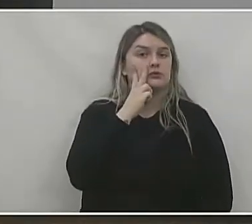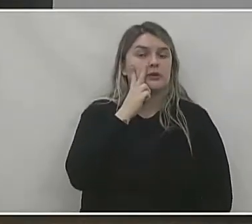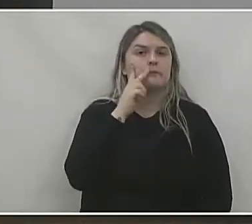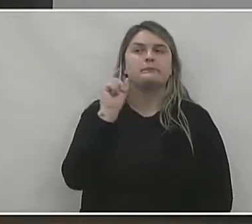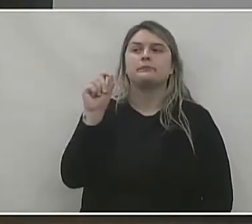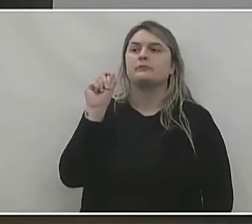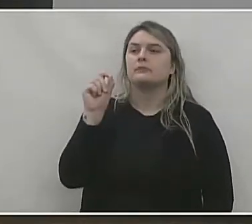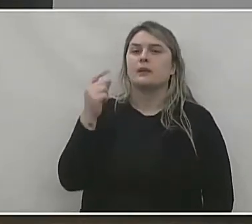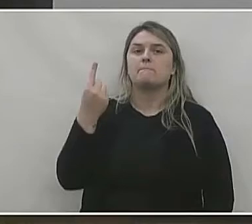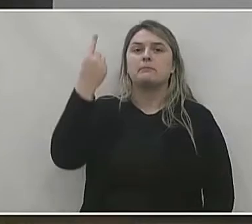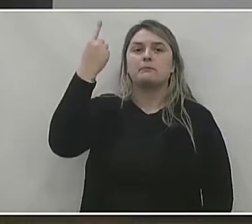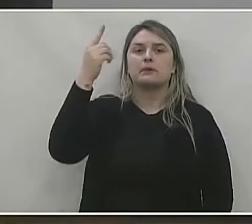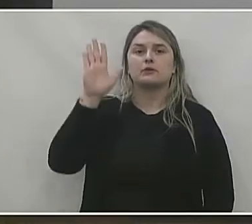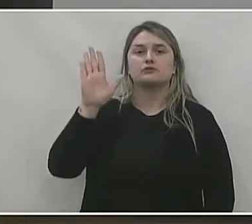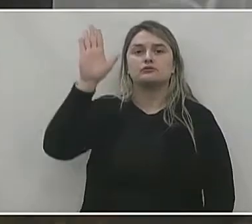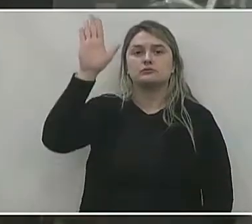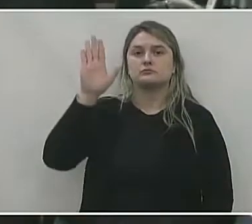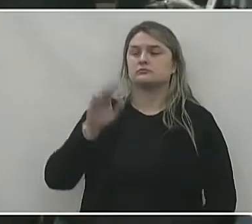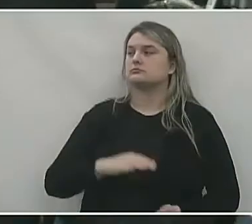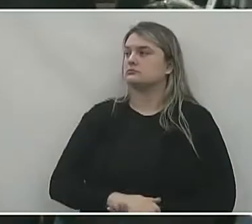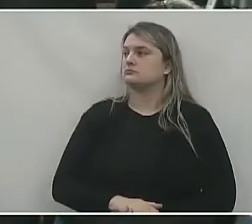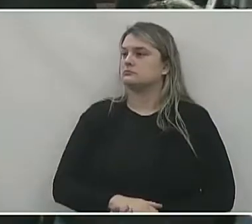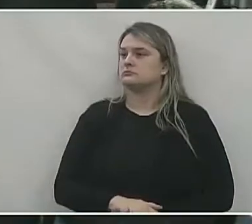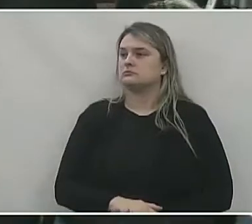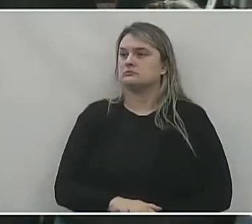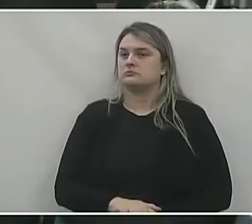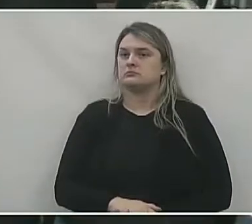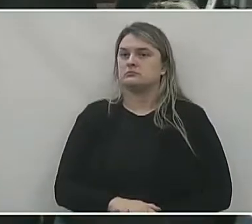Quem gostaria, a palavra está em aberto.